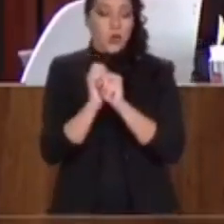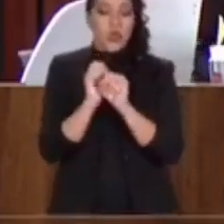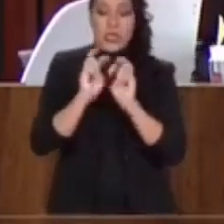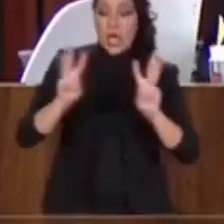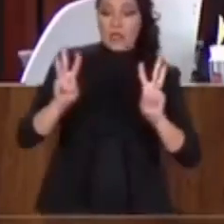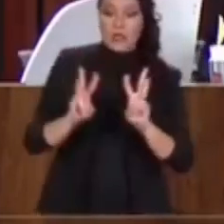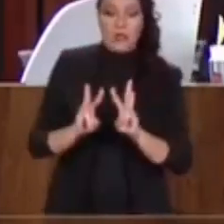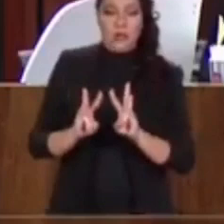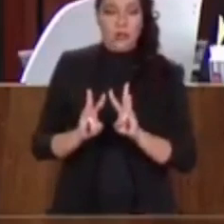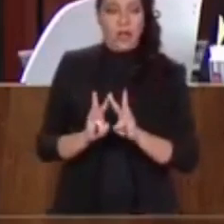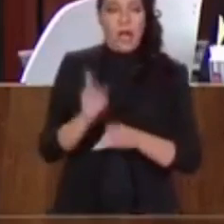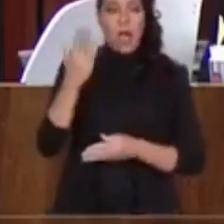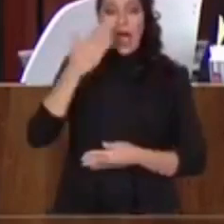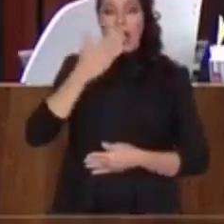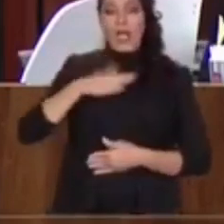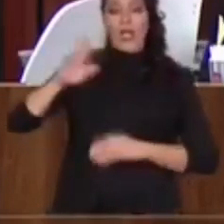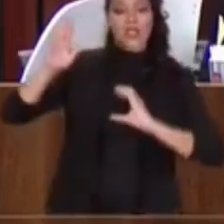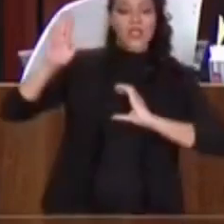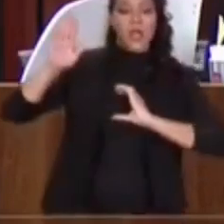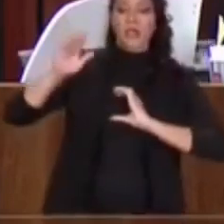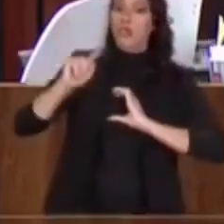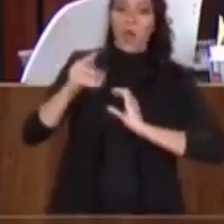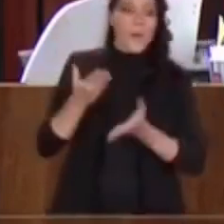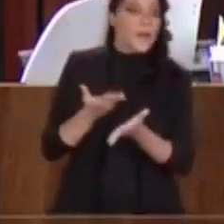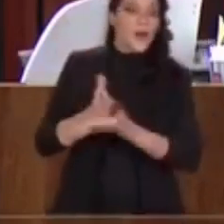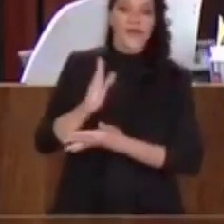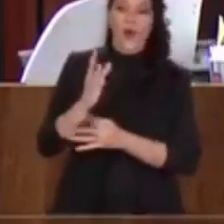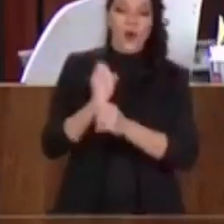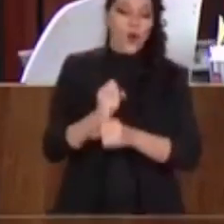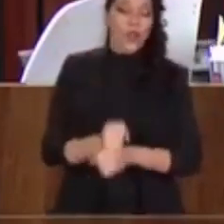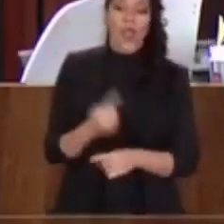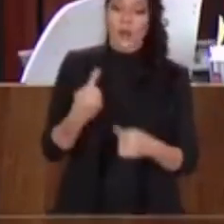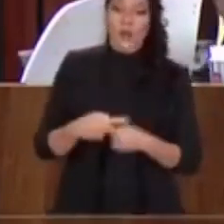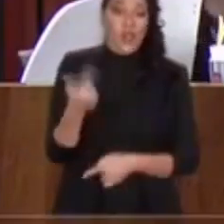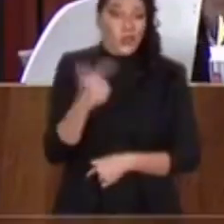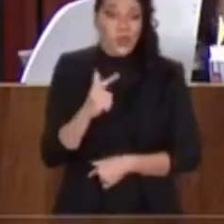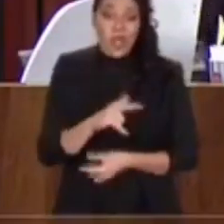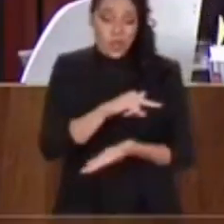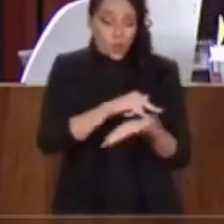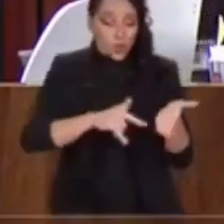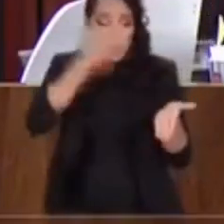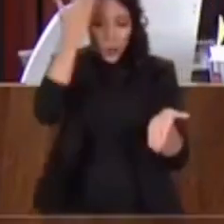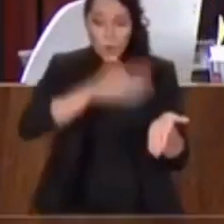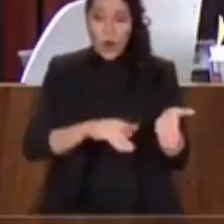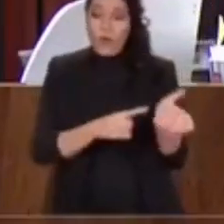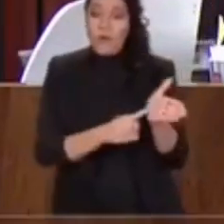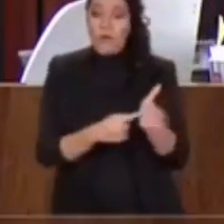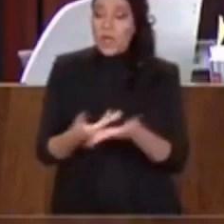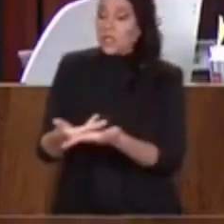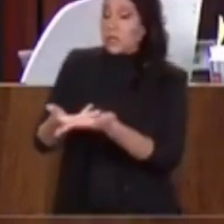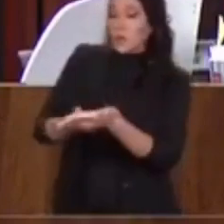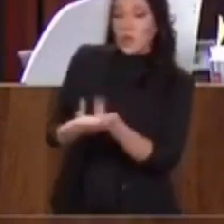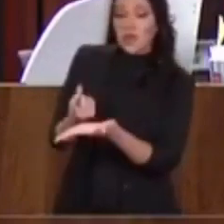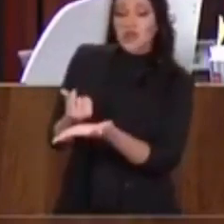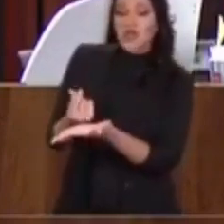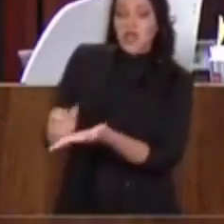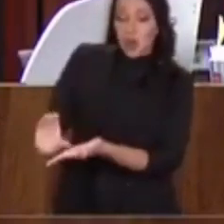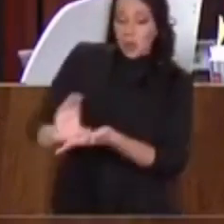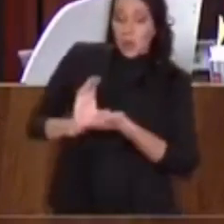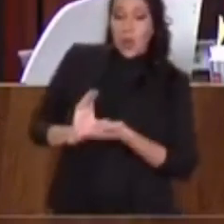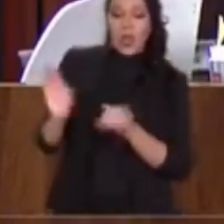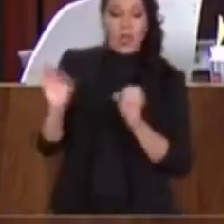a candidata teve suas contas desaprovadas porque não há nenhuma documentação nem de recebimento de recursos